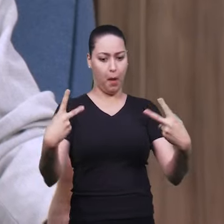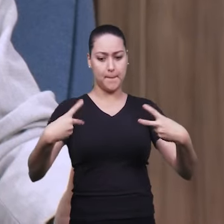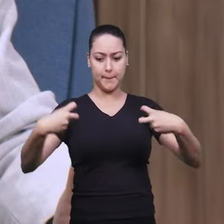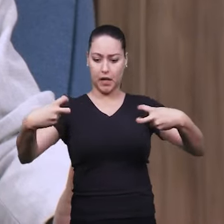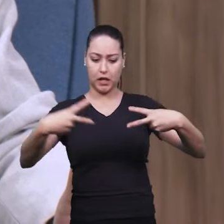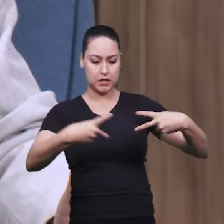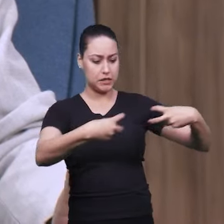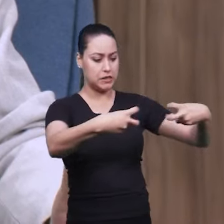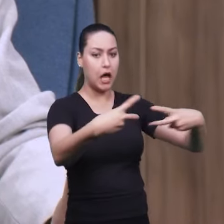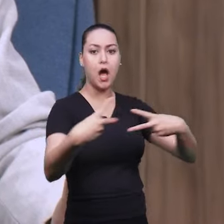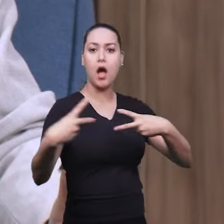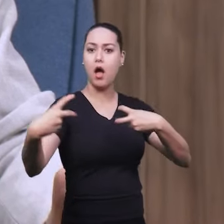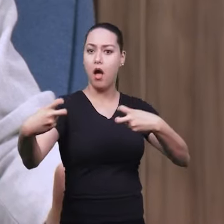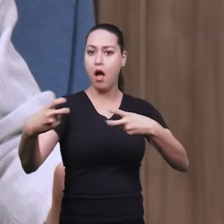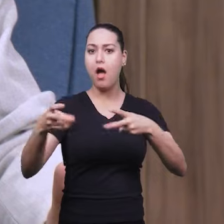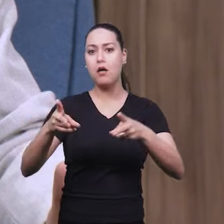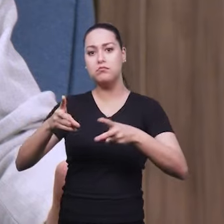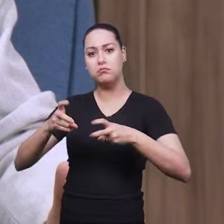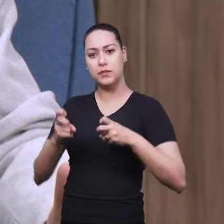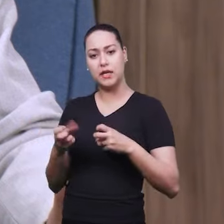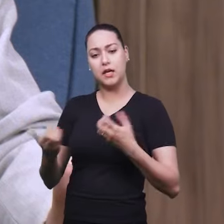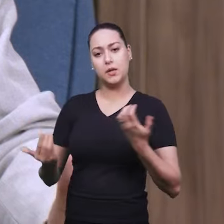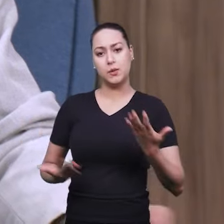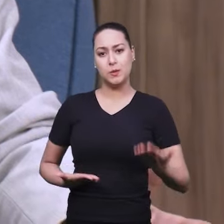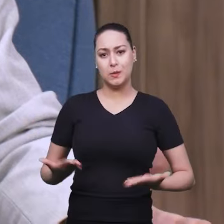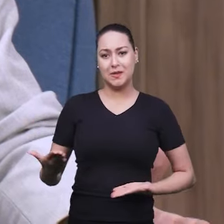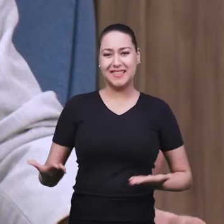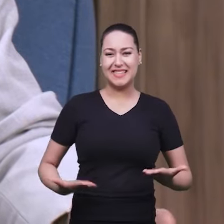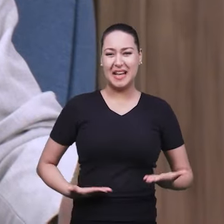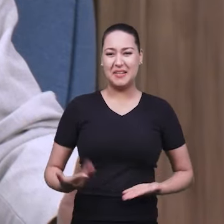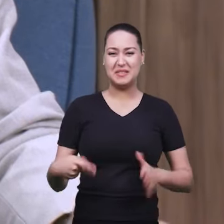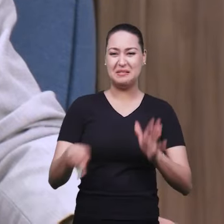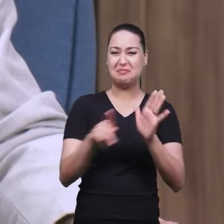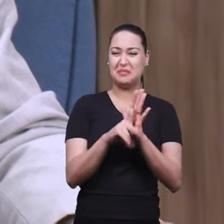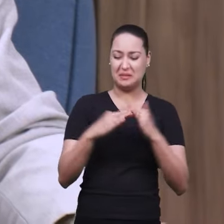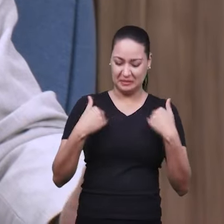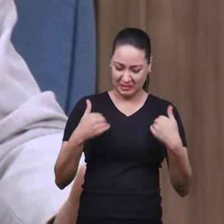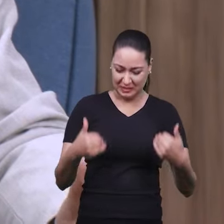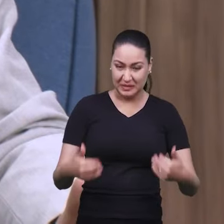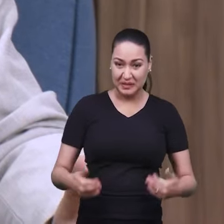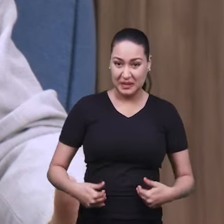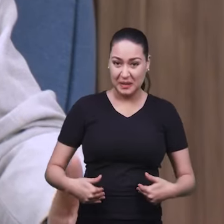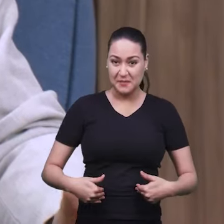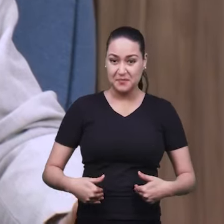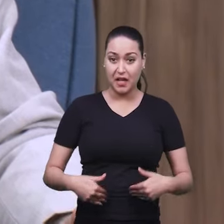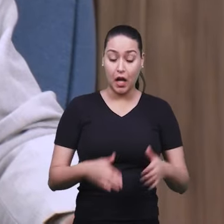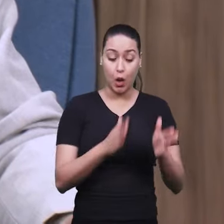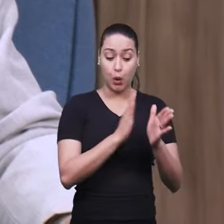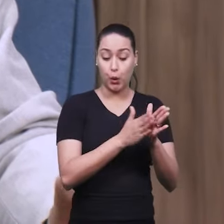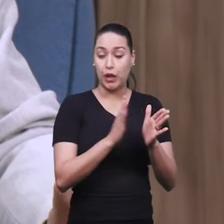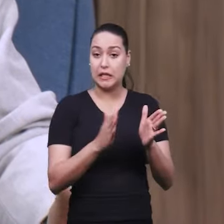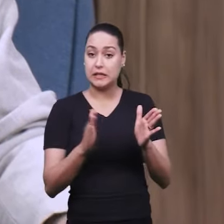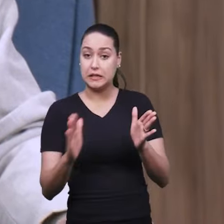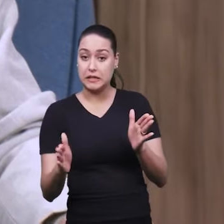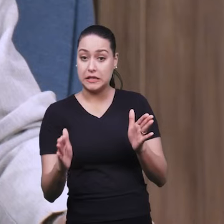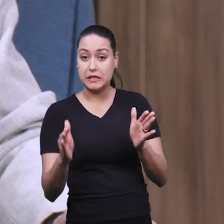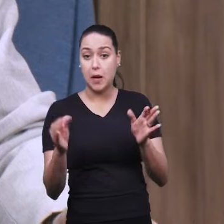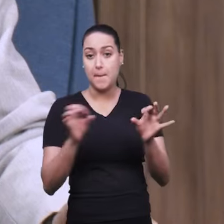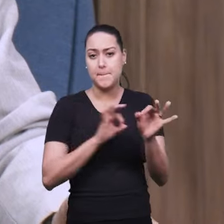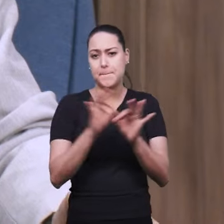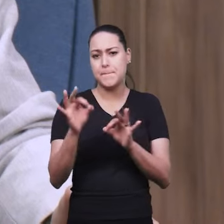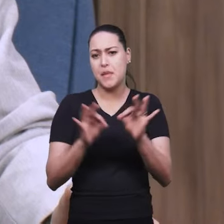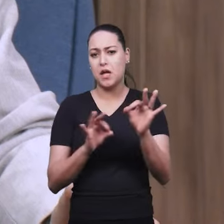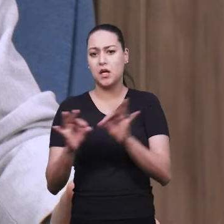a rodeiam percebam rapidamente que o irmão ou a irmã fazem parte desse corpo. No quadro